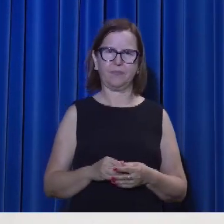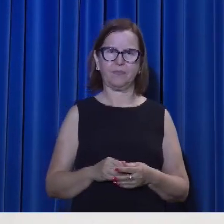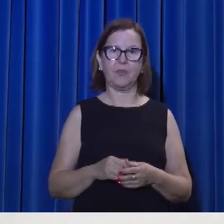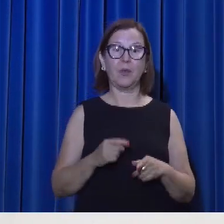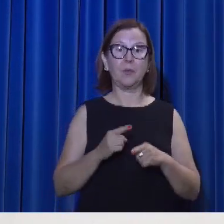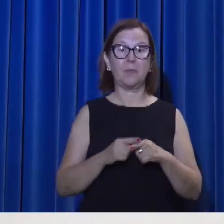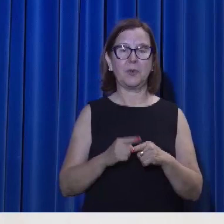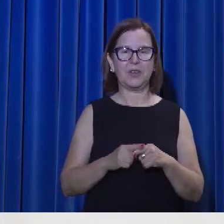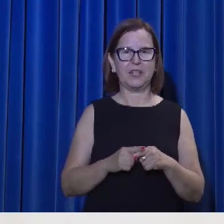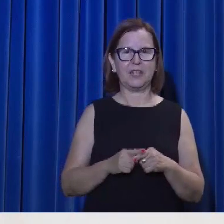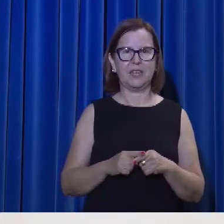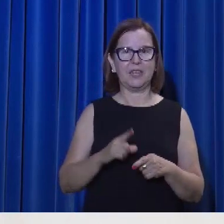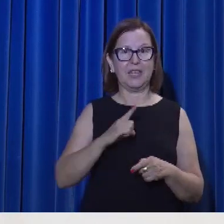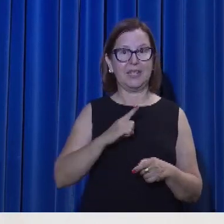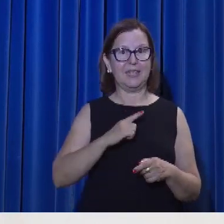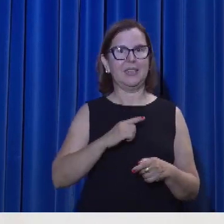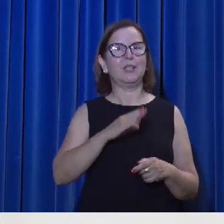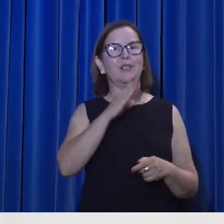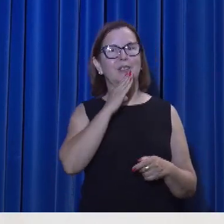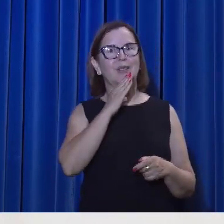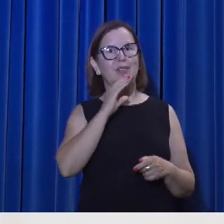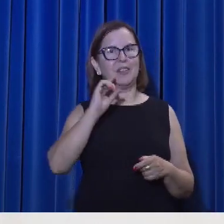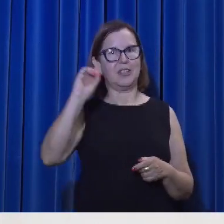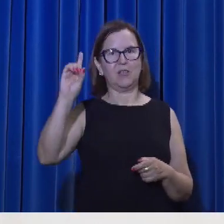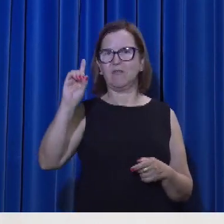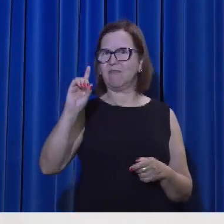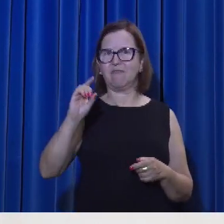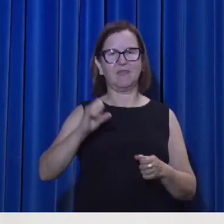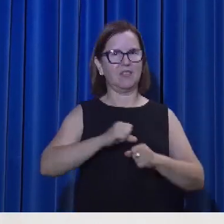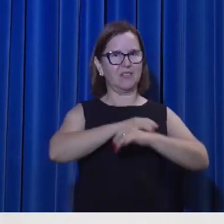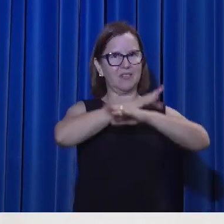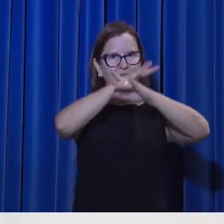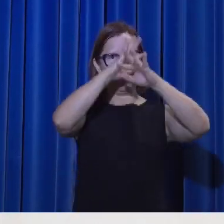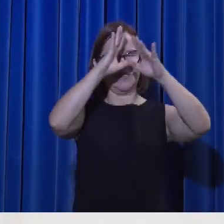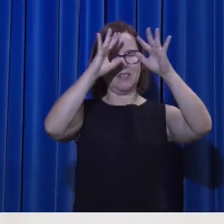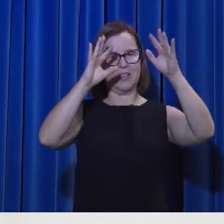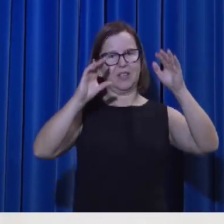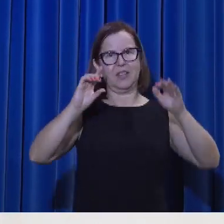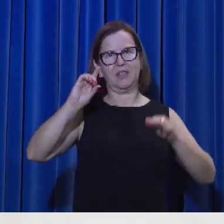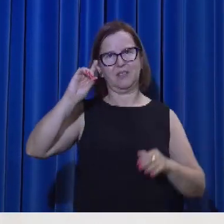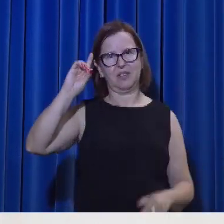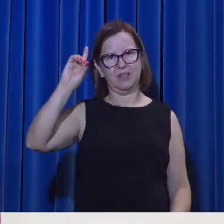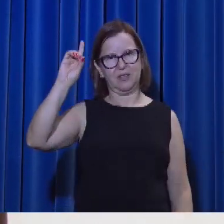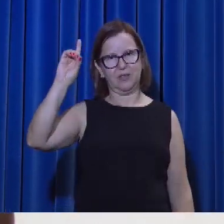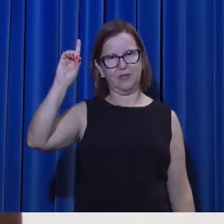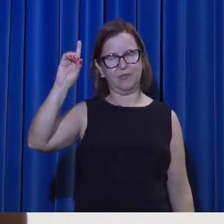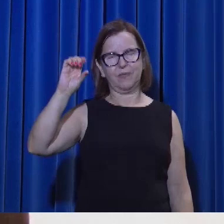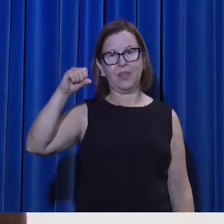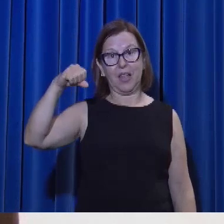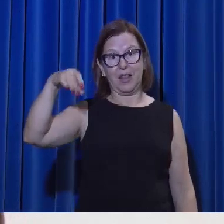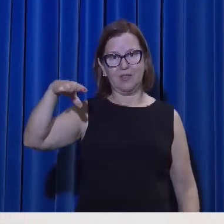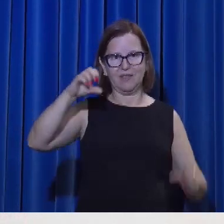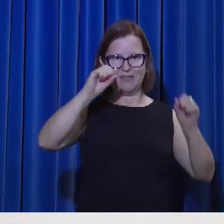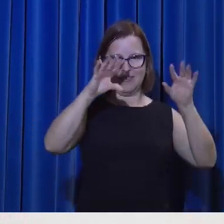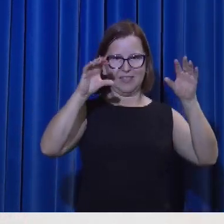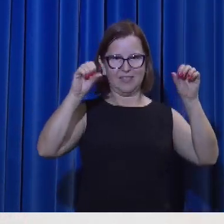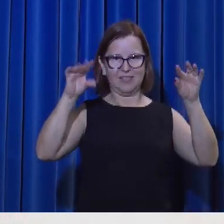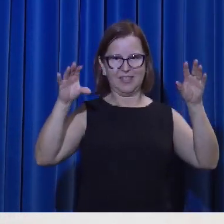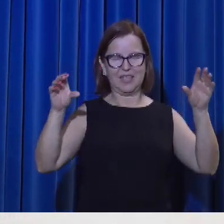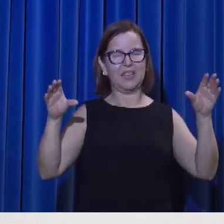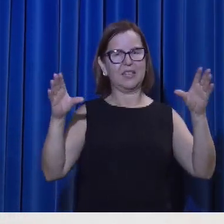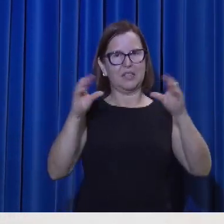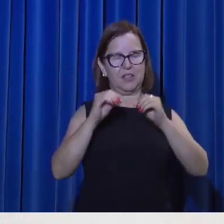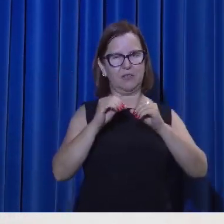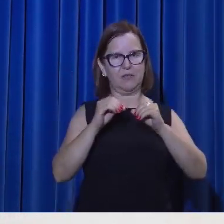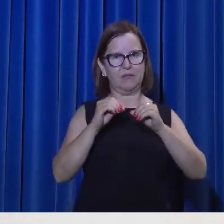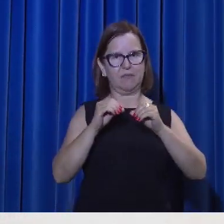Porque, tendo conhecimento de Deus, não o glorificaram como tal. A luz resplandece nas trevas, e